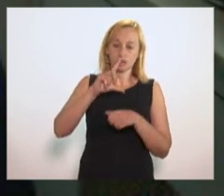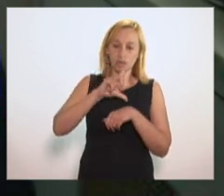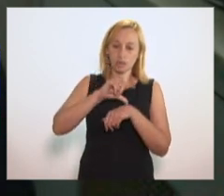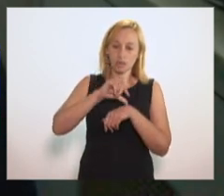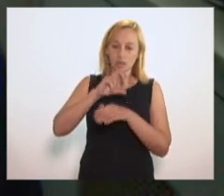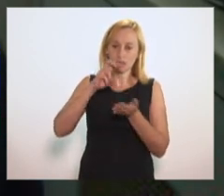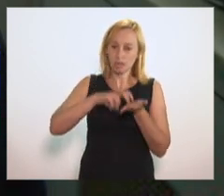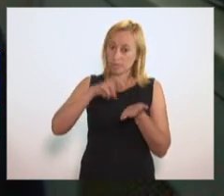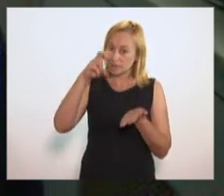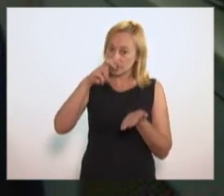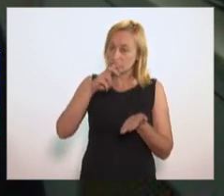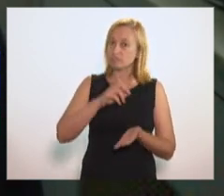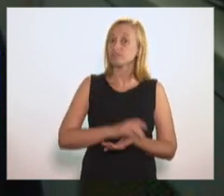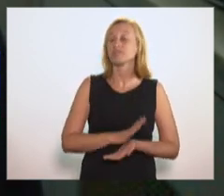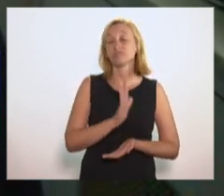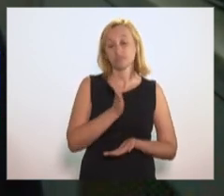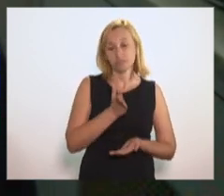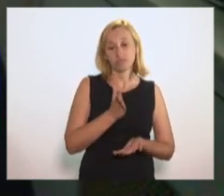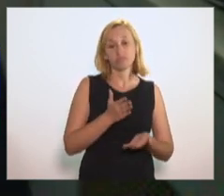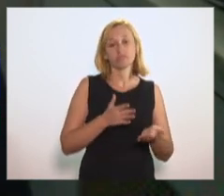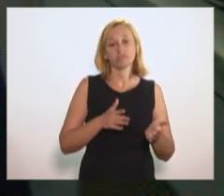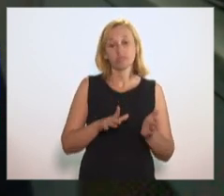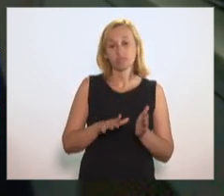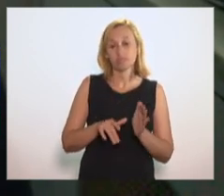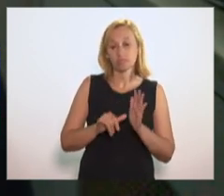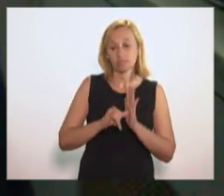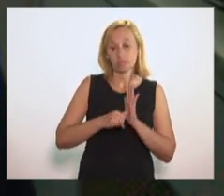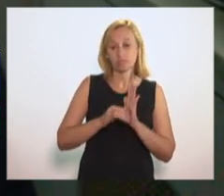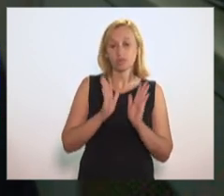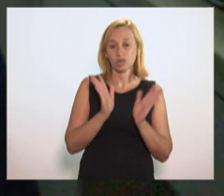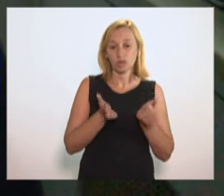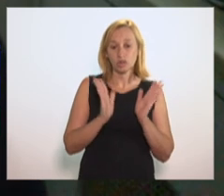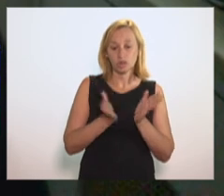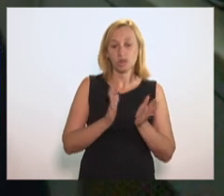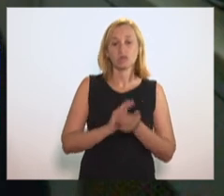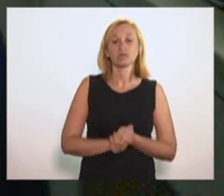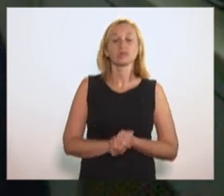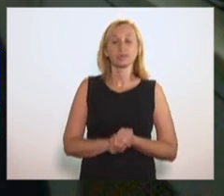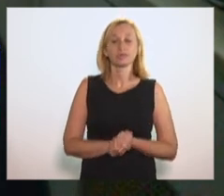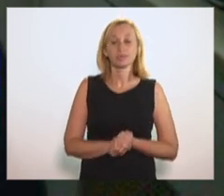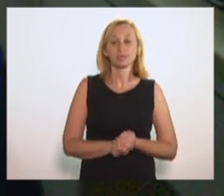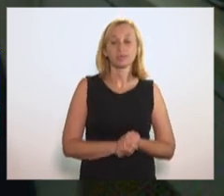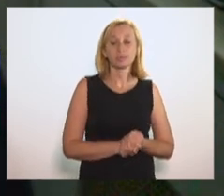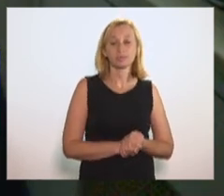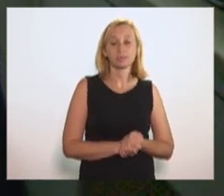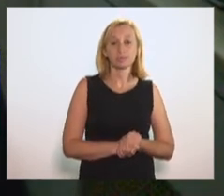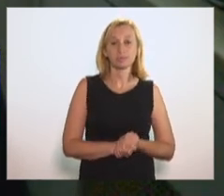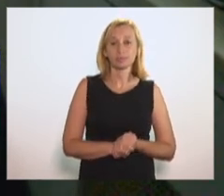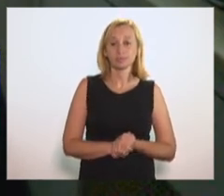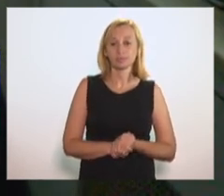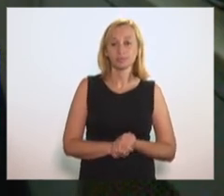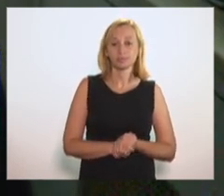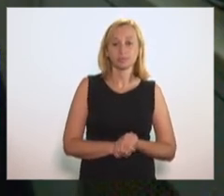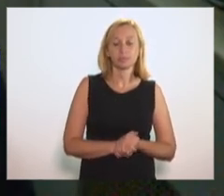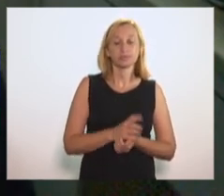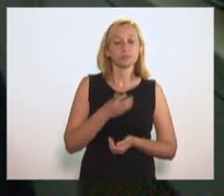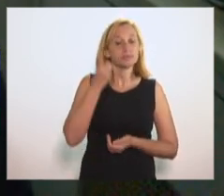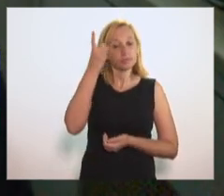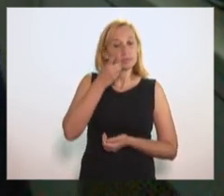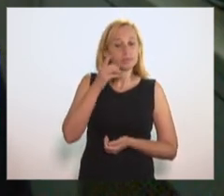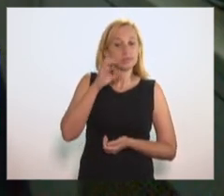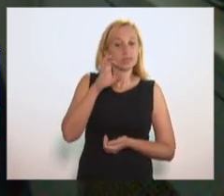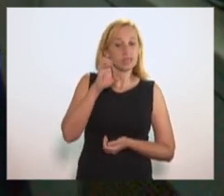já que ela foi publicada hoje será instalada na quinta-feira às dez horas da manhã deputada Célia